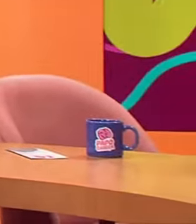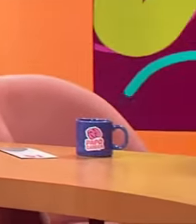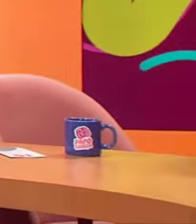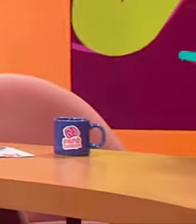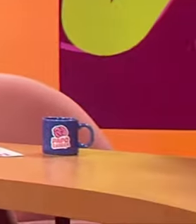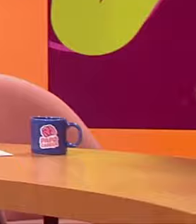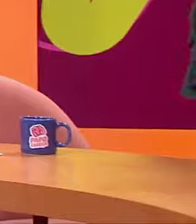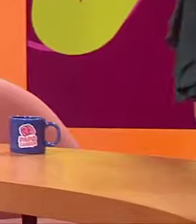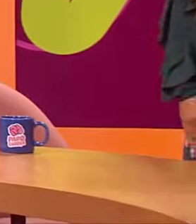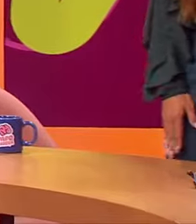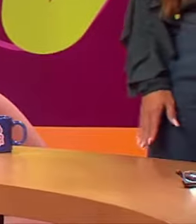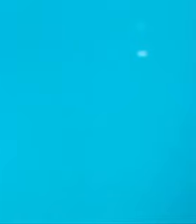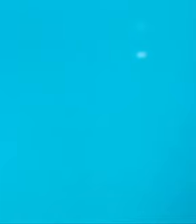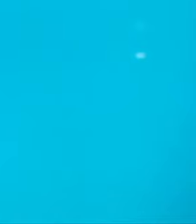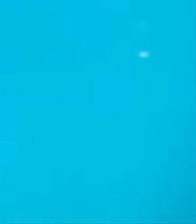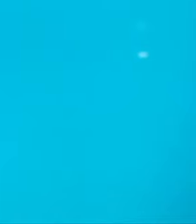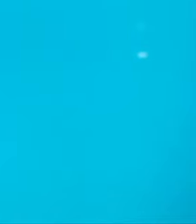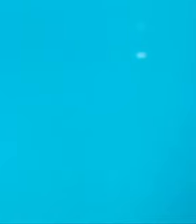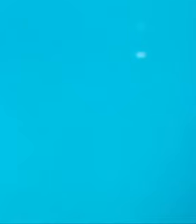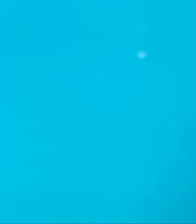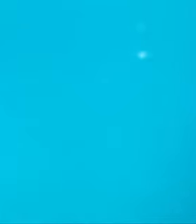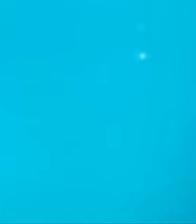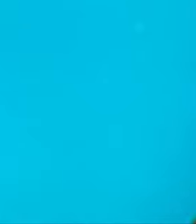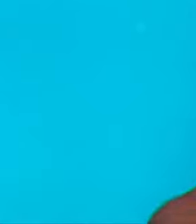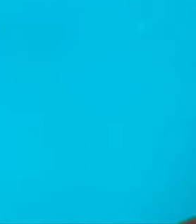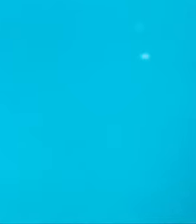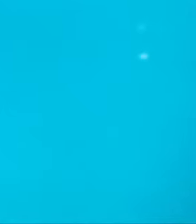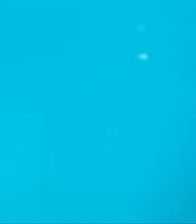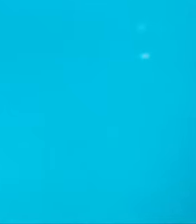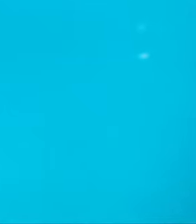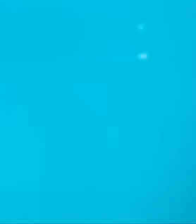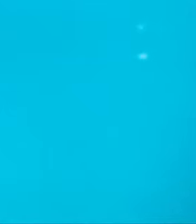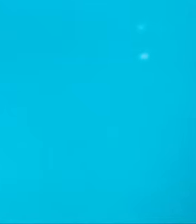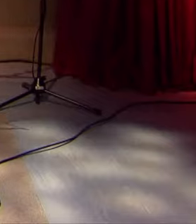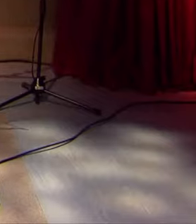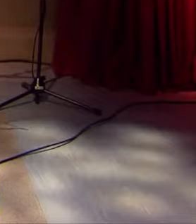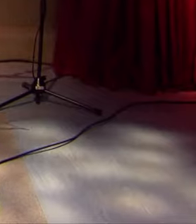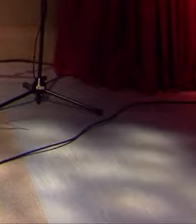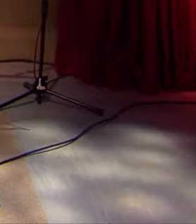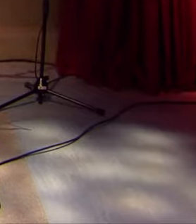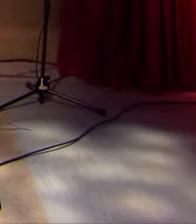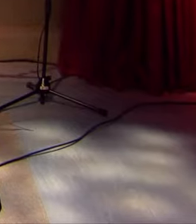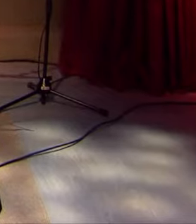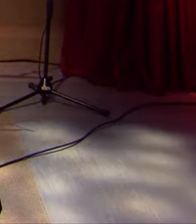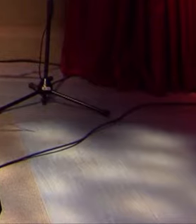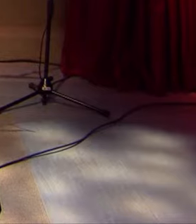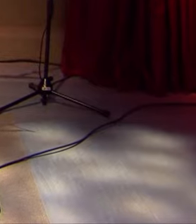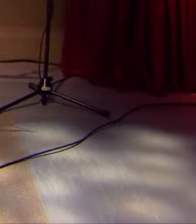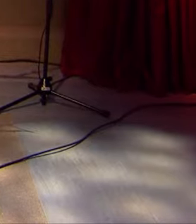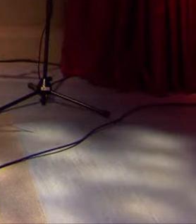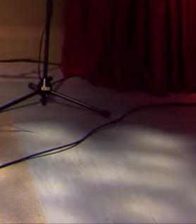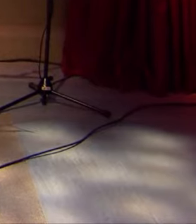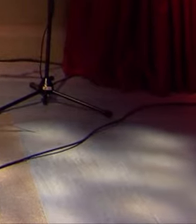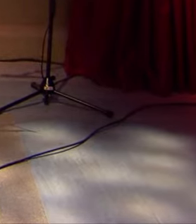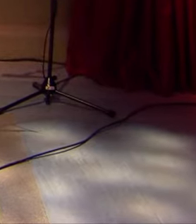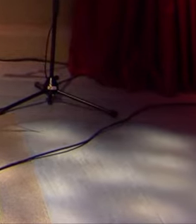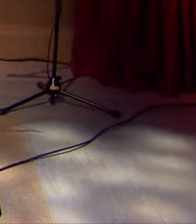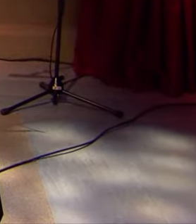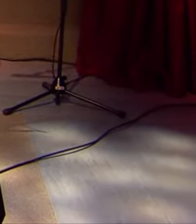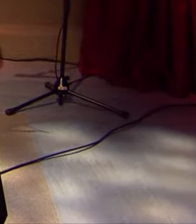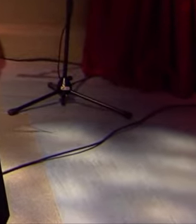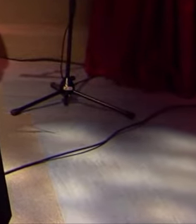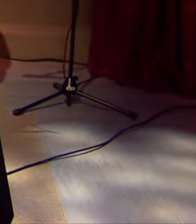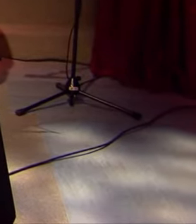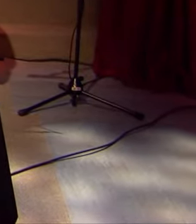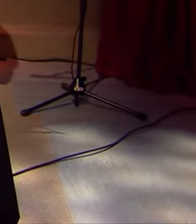mãe, catuca, filha. Toda família também quero catucar. Catuca, pai, mãe, filha, outra. Toda família também quero catucar.